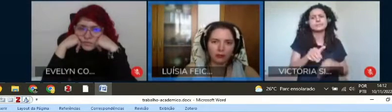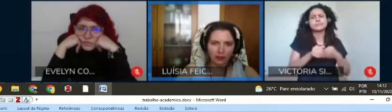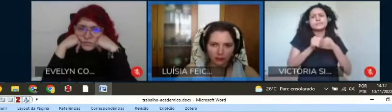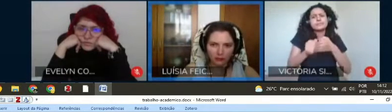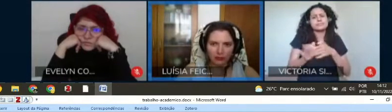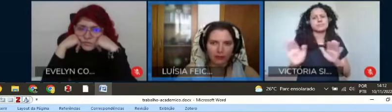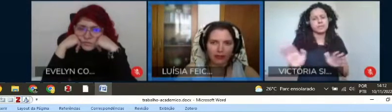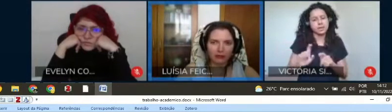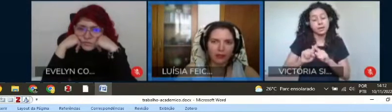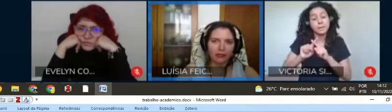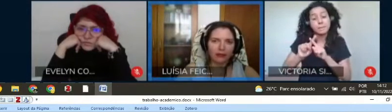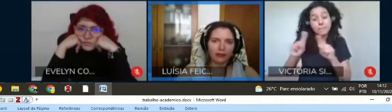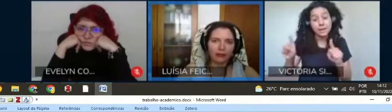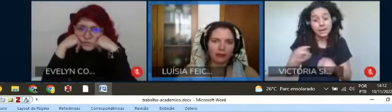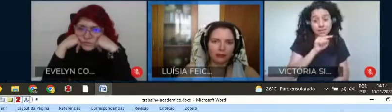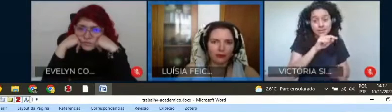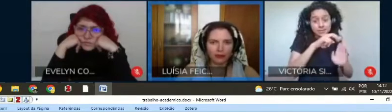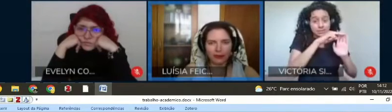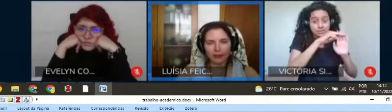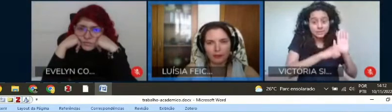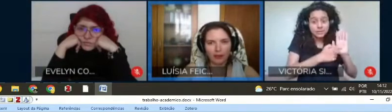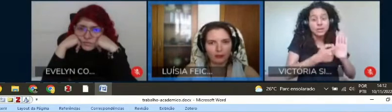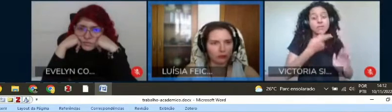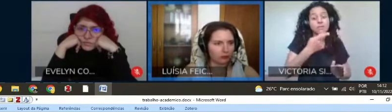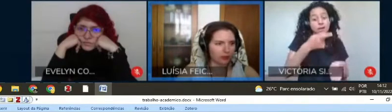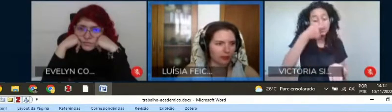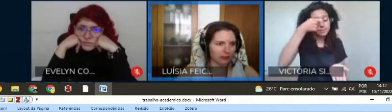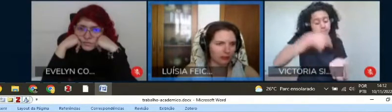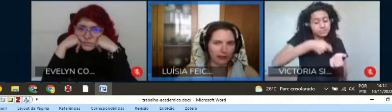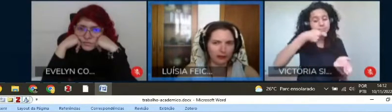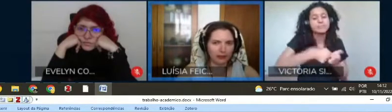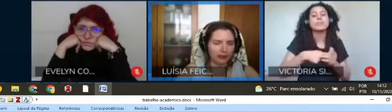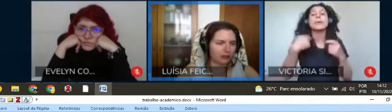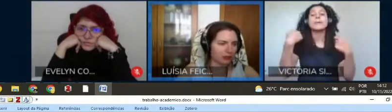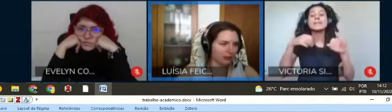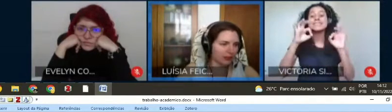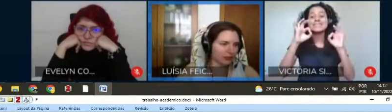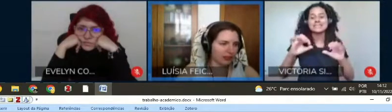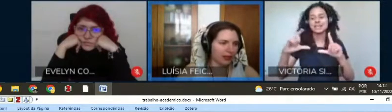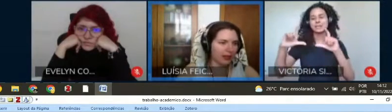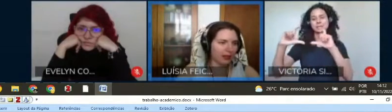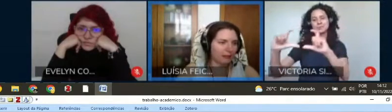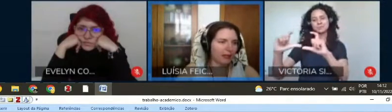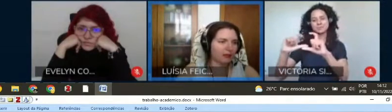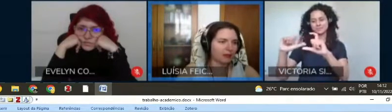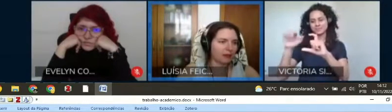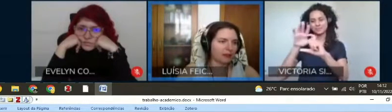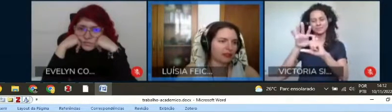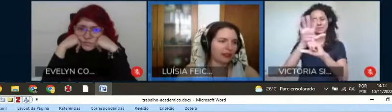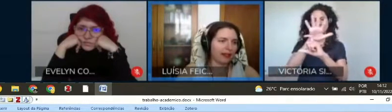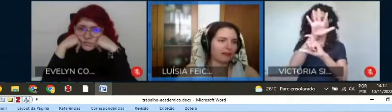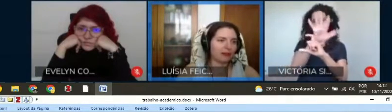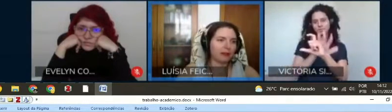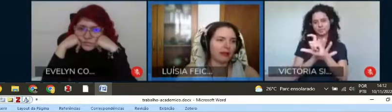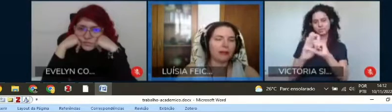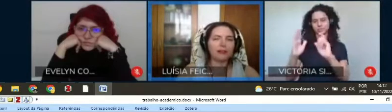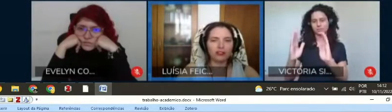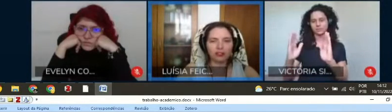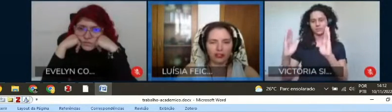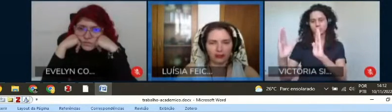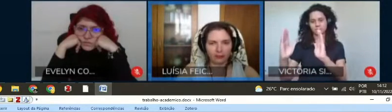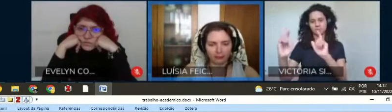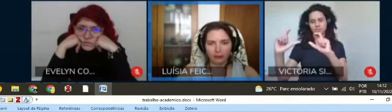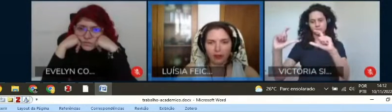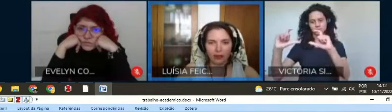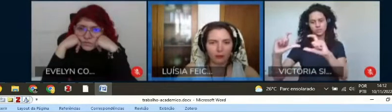que a natureza do trabalho tem que estar com esse alinhamento que eles chamam de meio da mancha gráfica para a